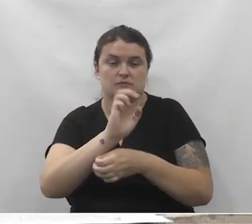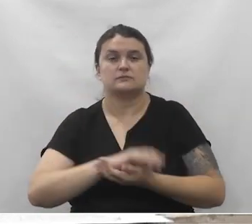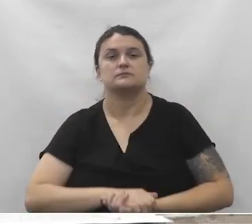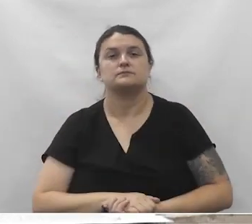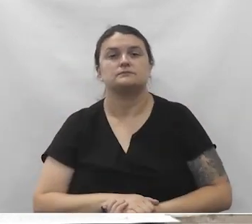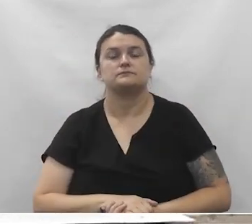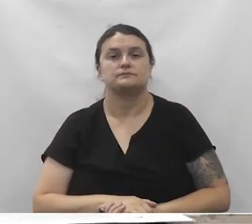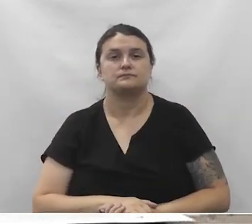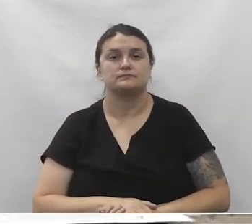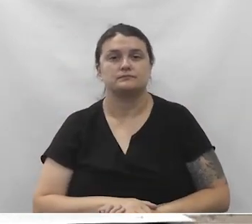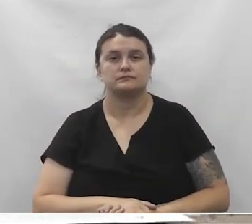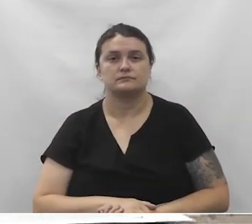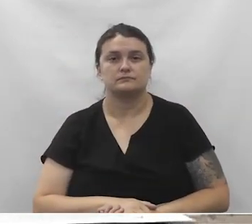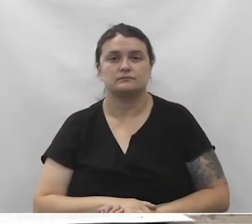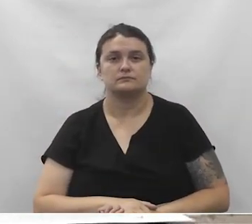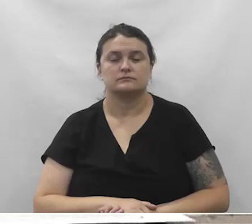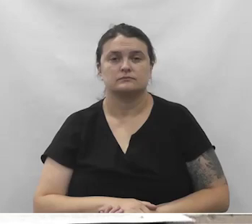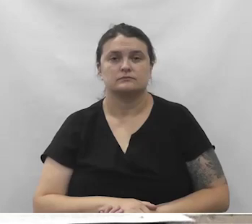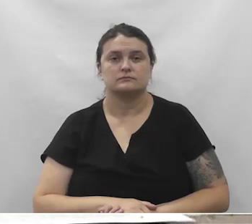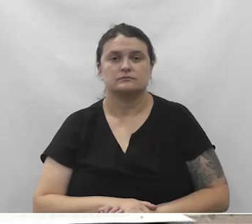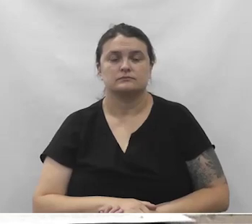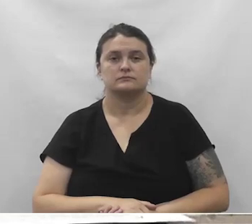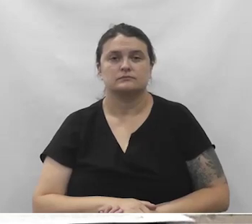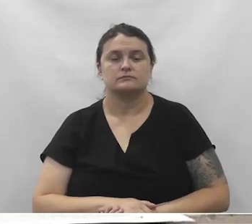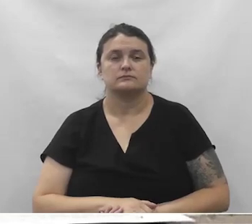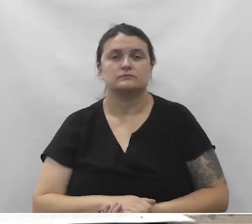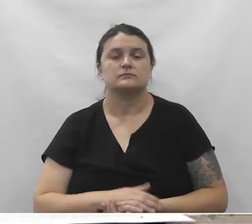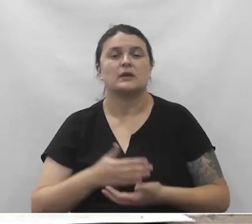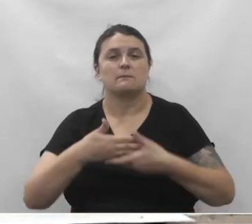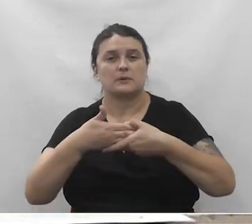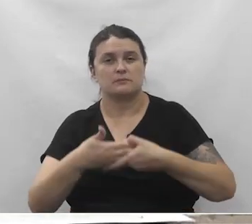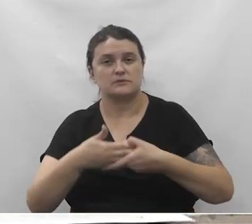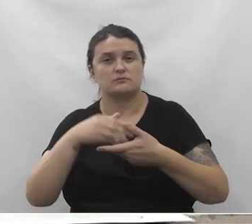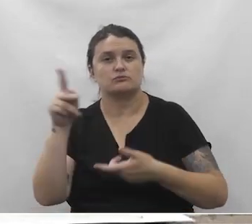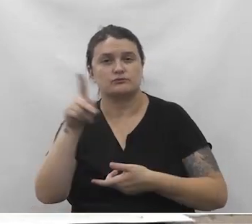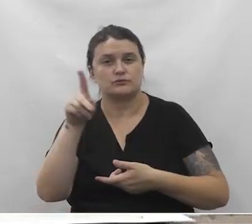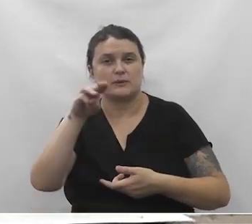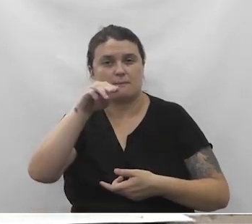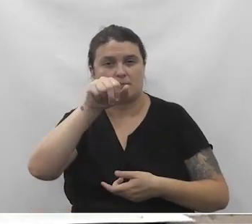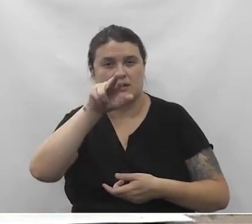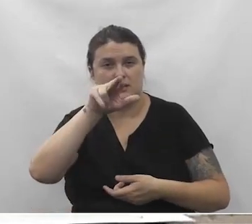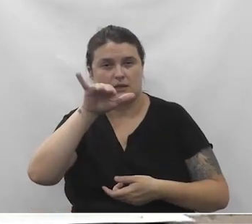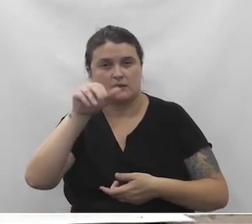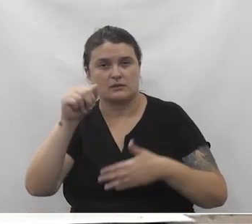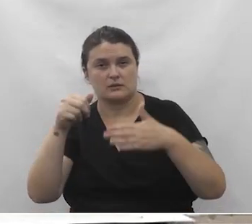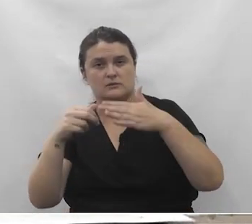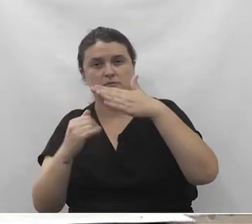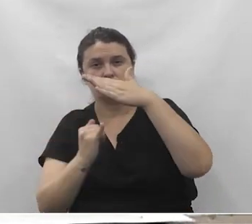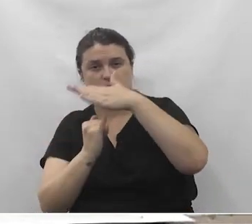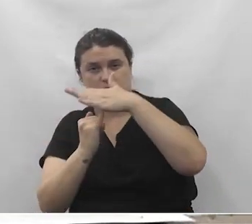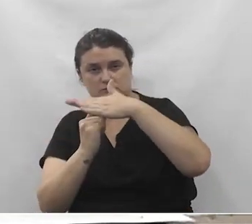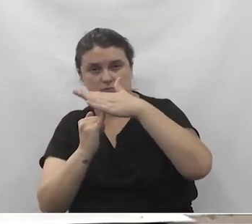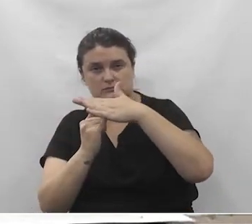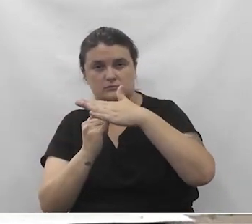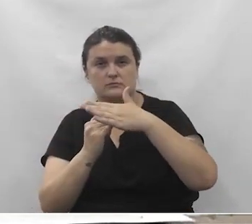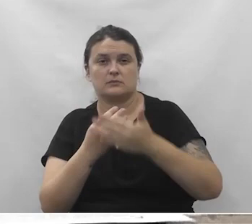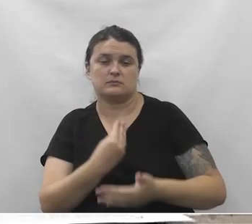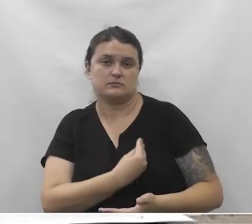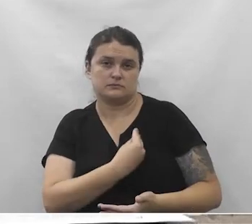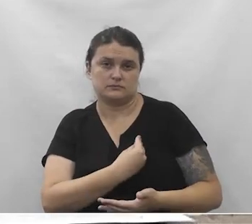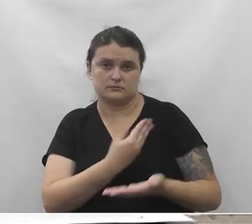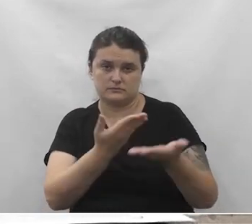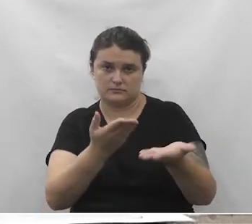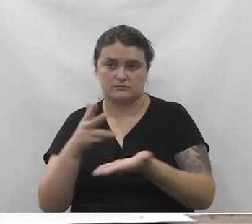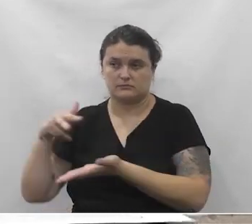eh também gostaria de parabenizar a professora Marina do Instituto Federal que estava